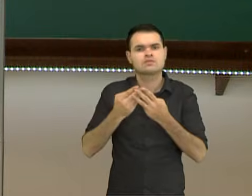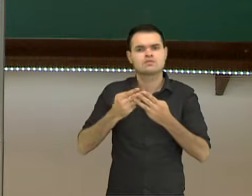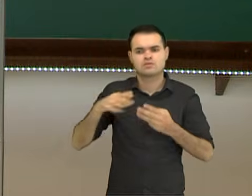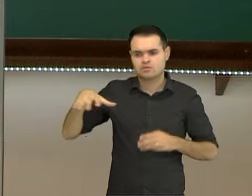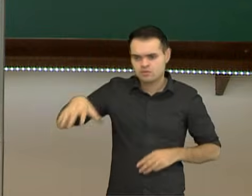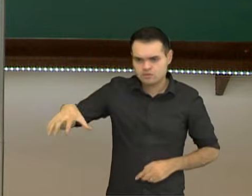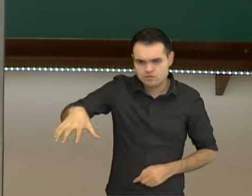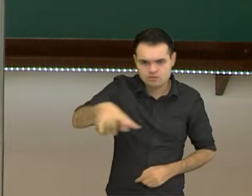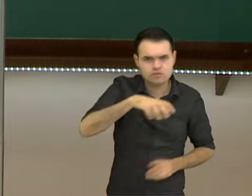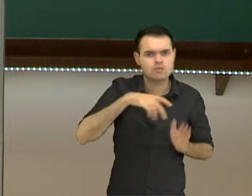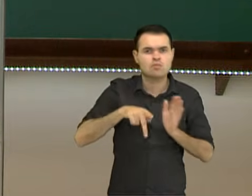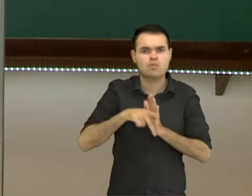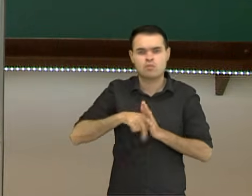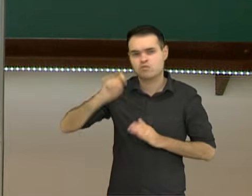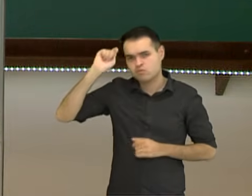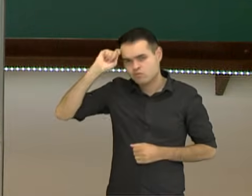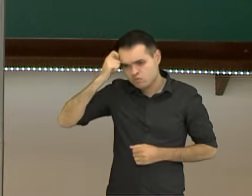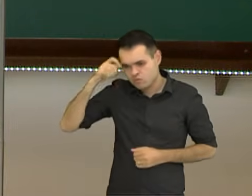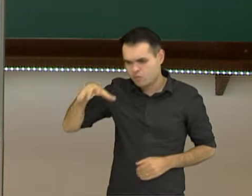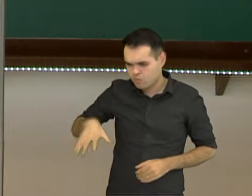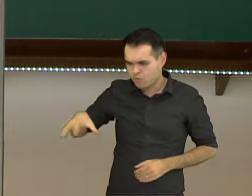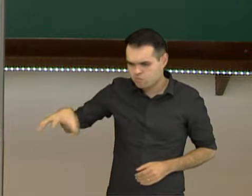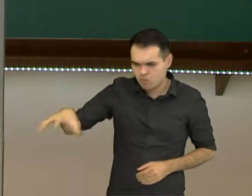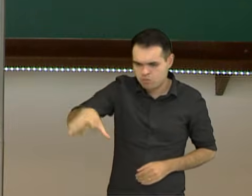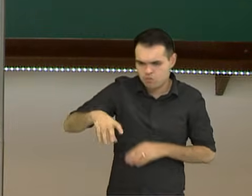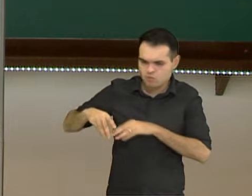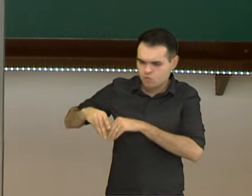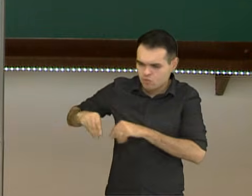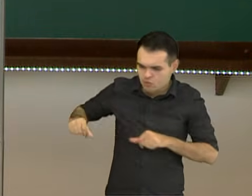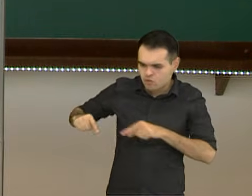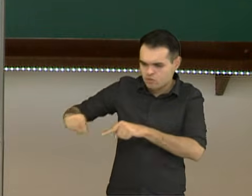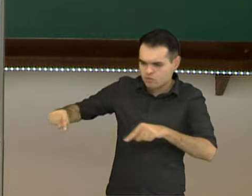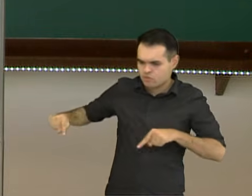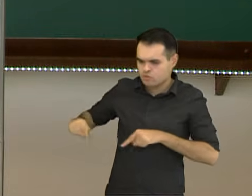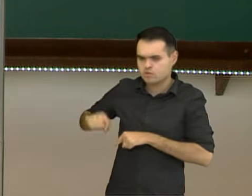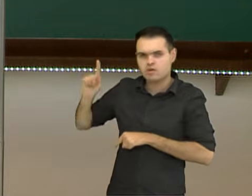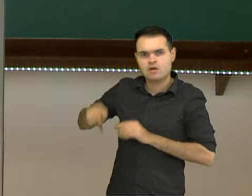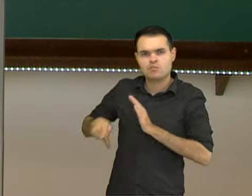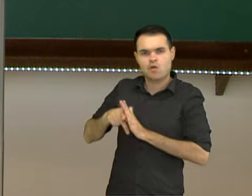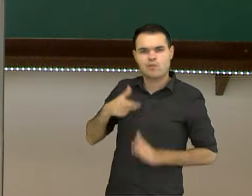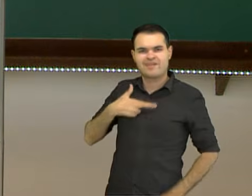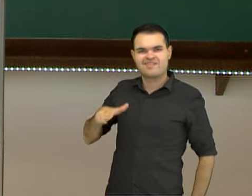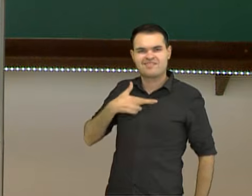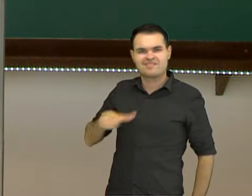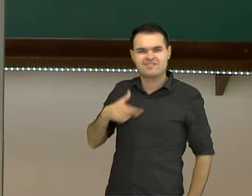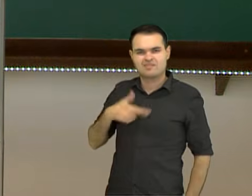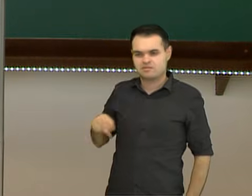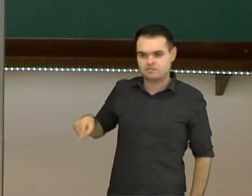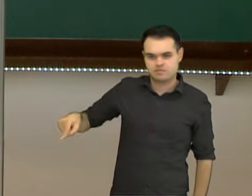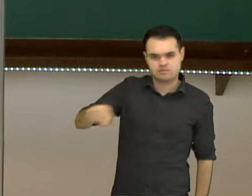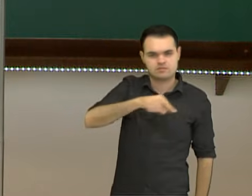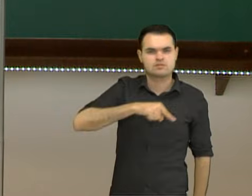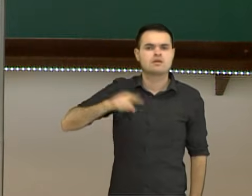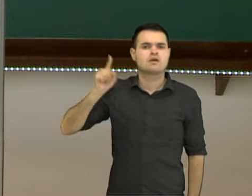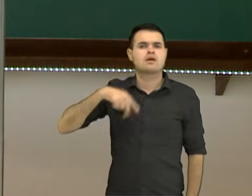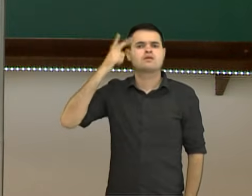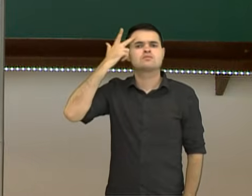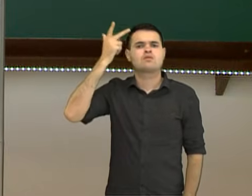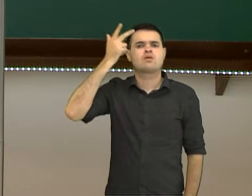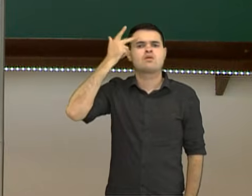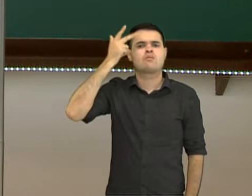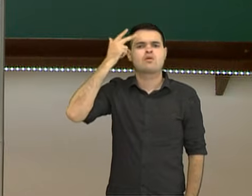da religiosidade afro-brasileira, que são locais sagrados para os praticantes. E é muito comum as